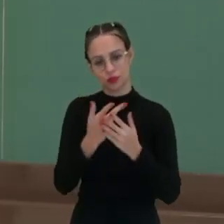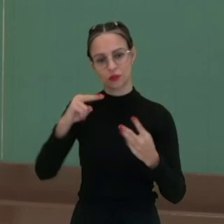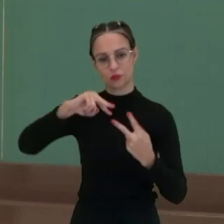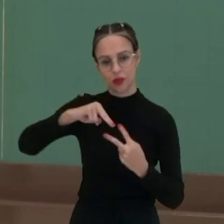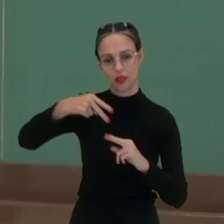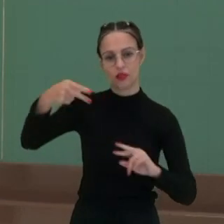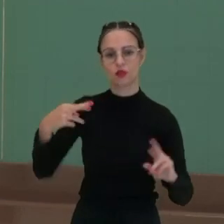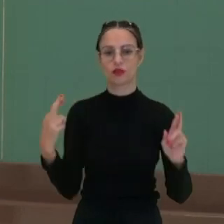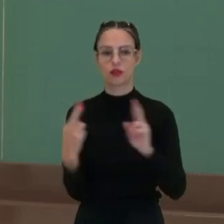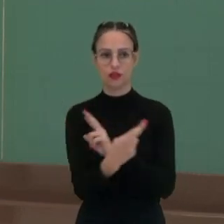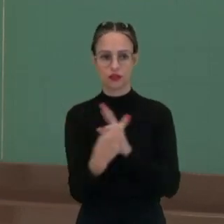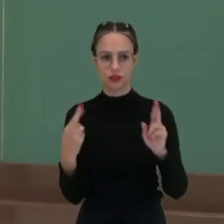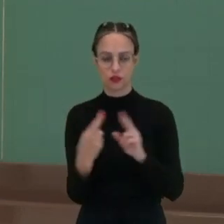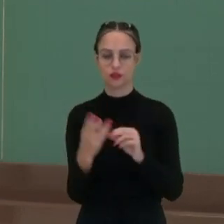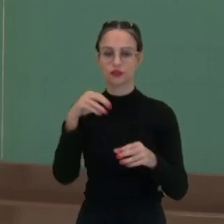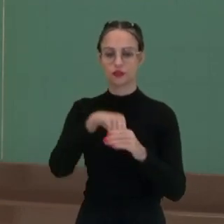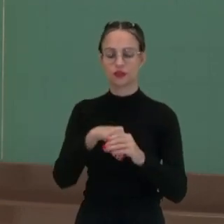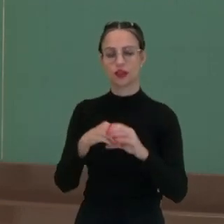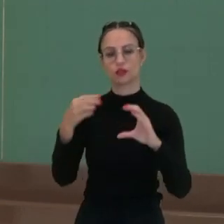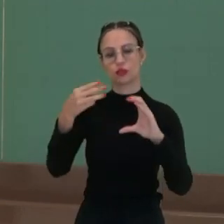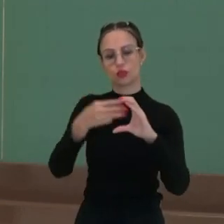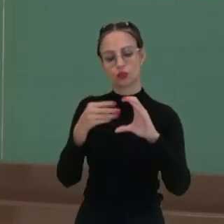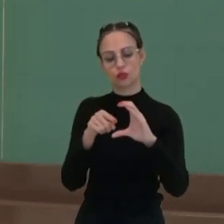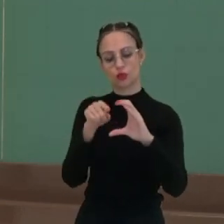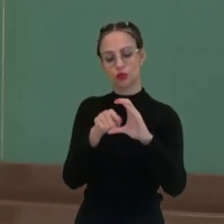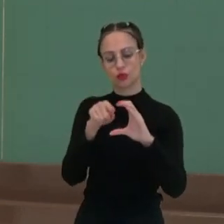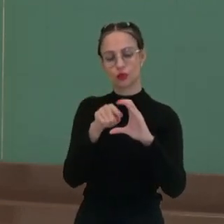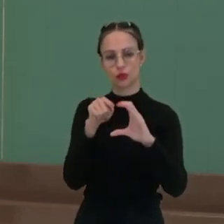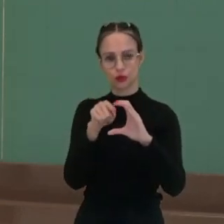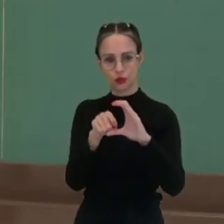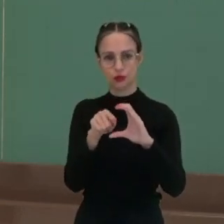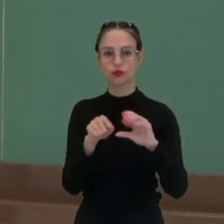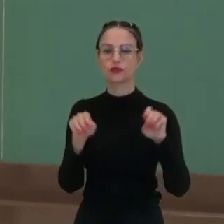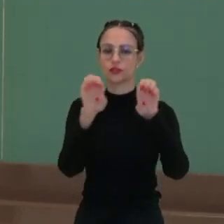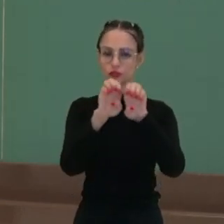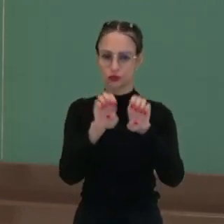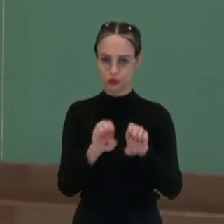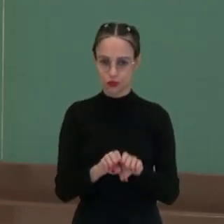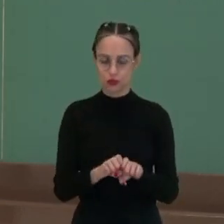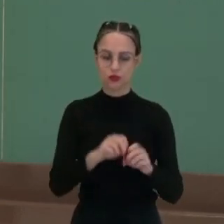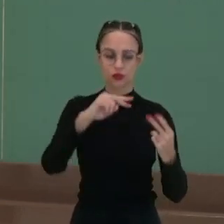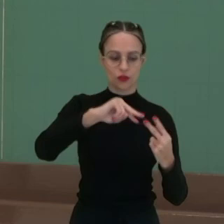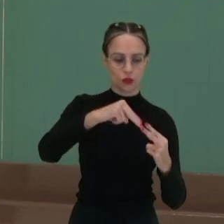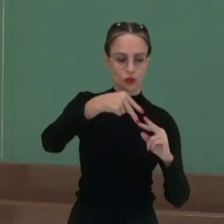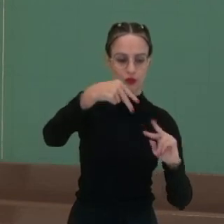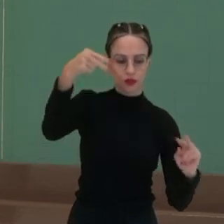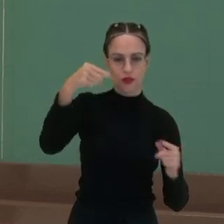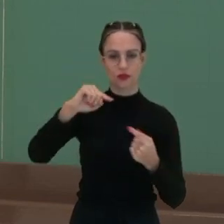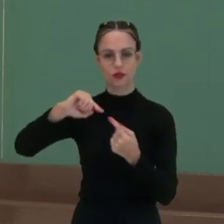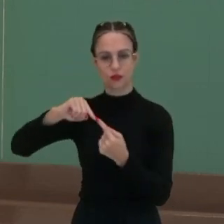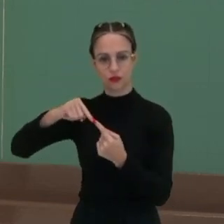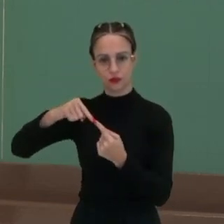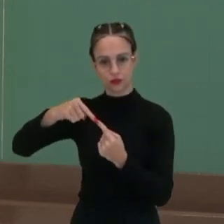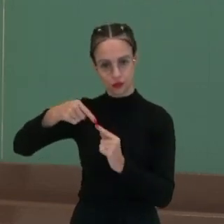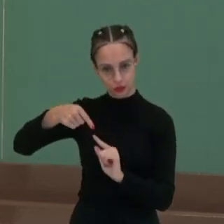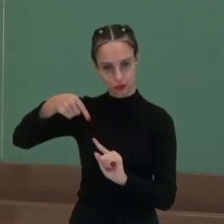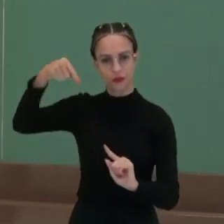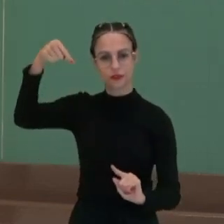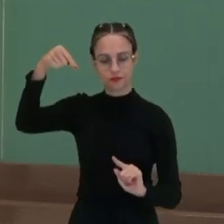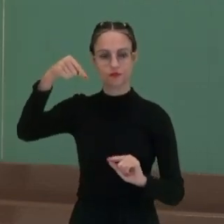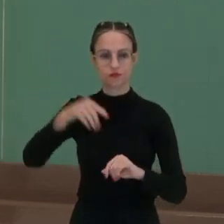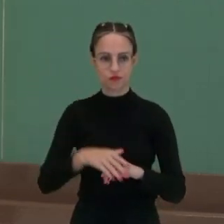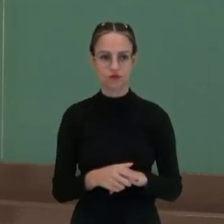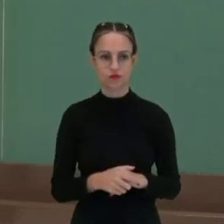está relacionado, né, que está lá dentro do nosso núcleo celular, a estrutura tanto do DNA dupla hélice quanto